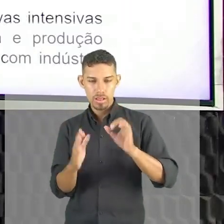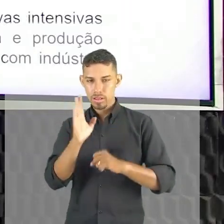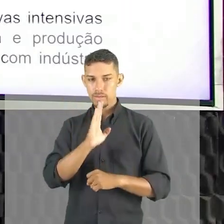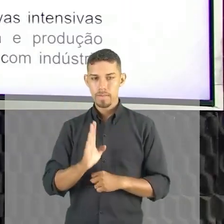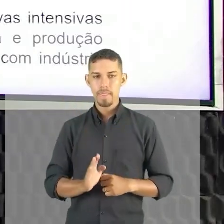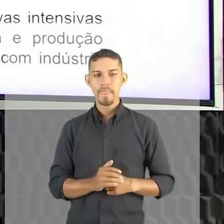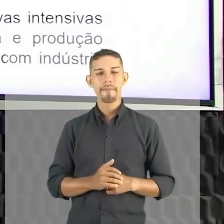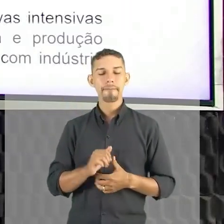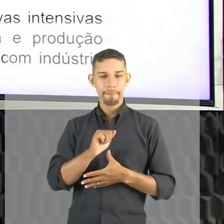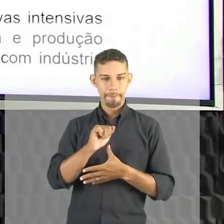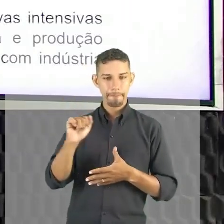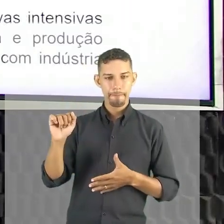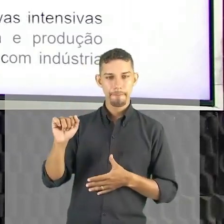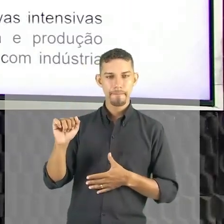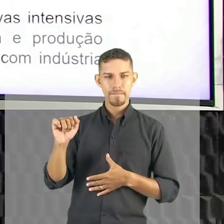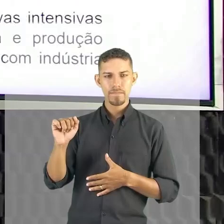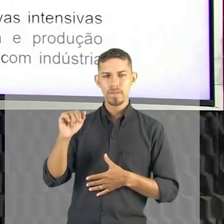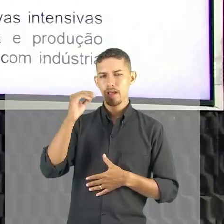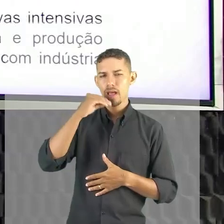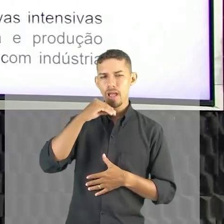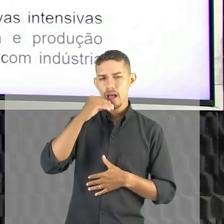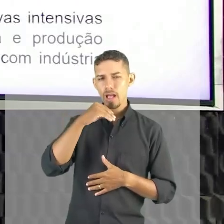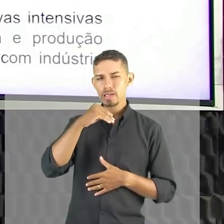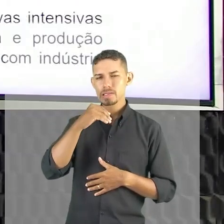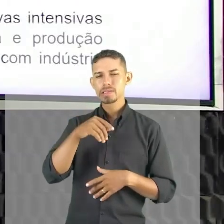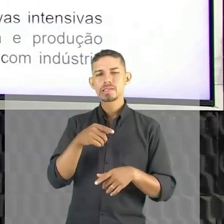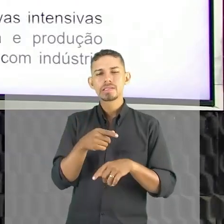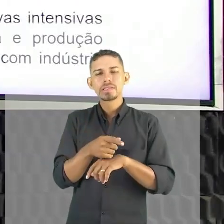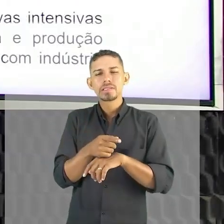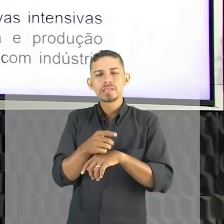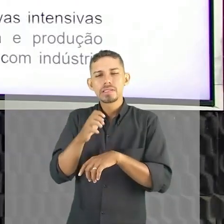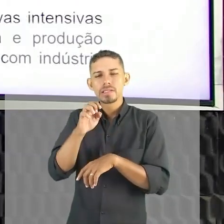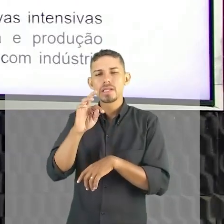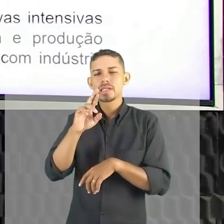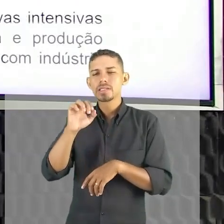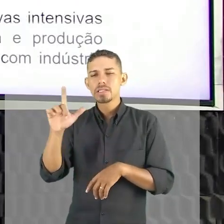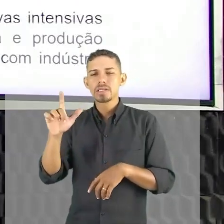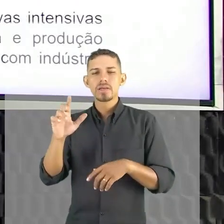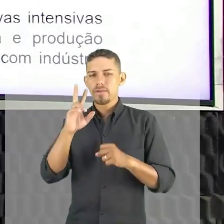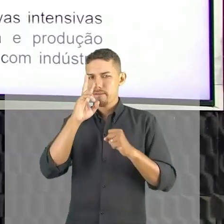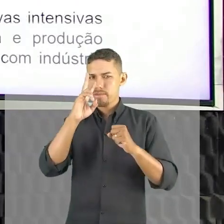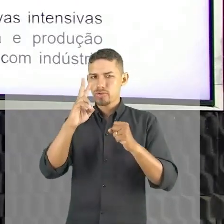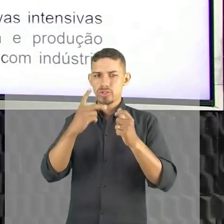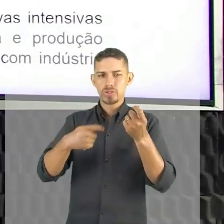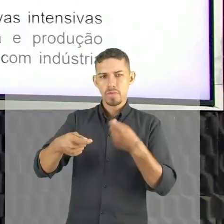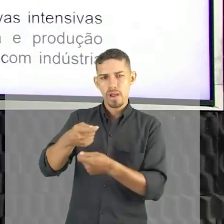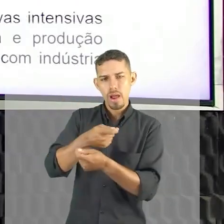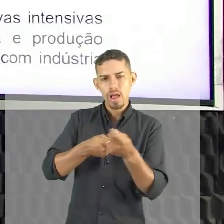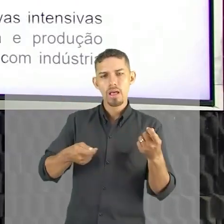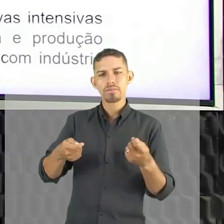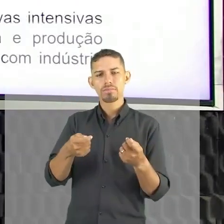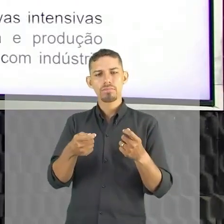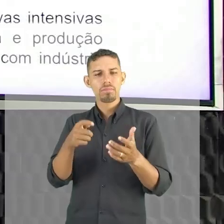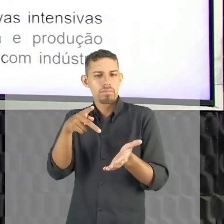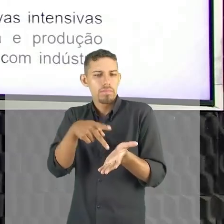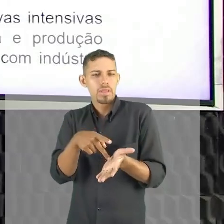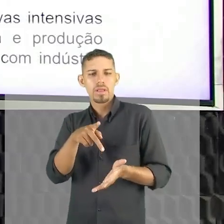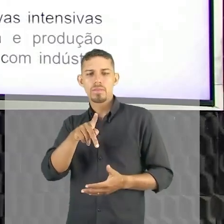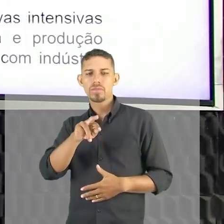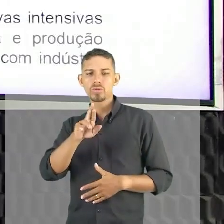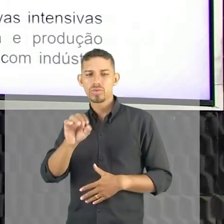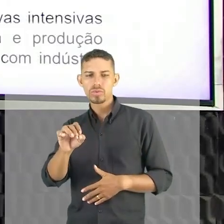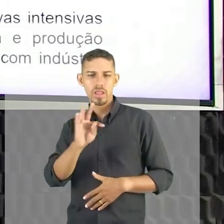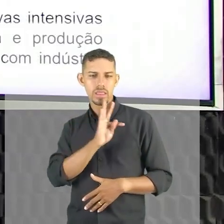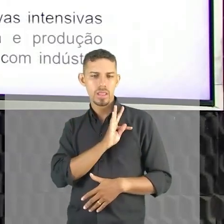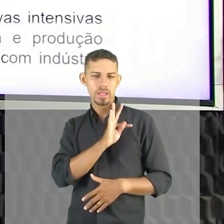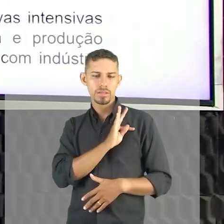brasileira. Letra A. A fraca intervenção estatal, dando-se preferência às forças de mercado que definem os produtos e as técnicas por sua